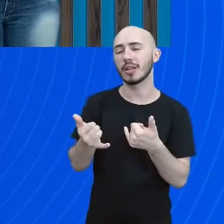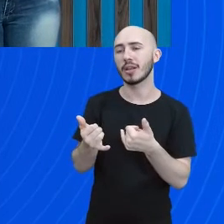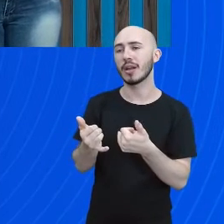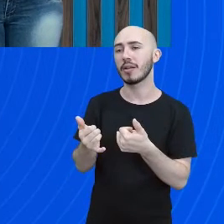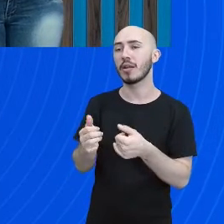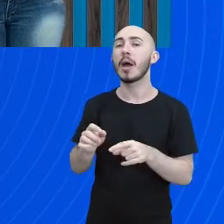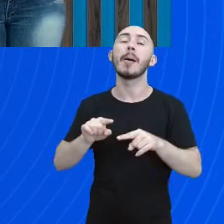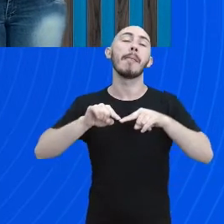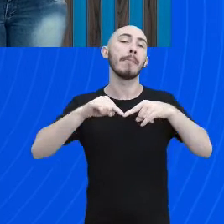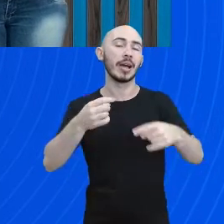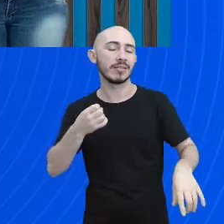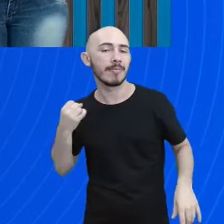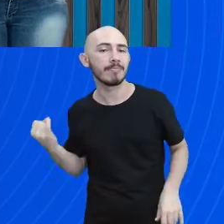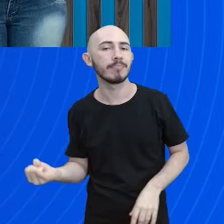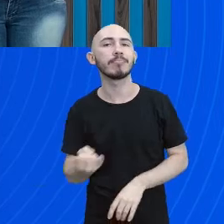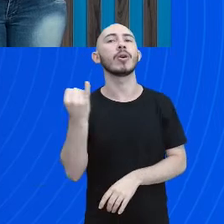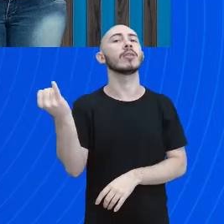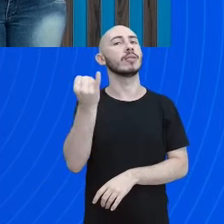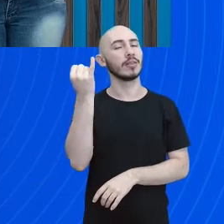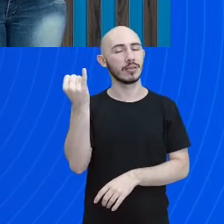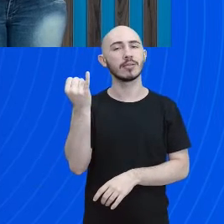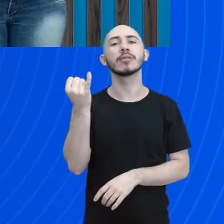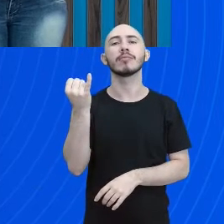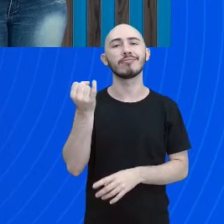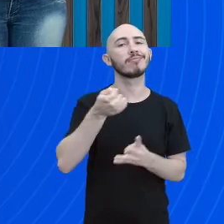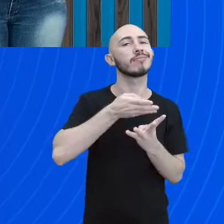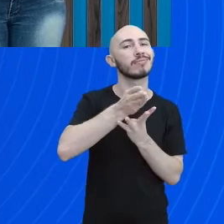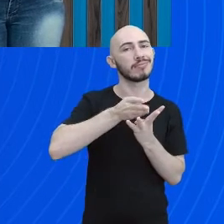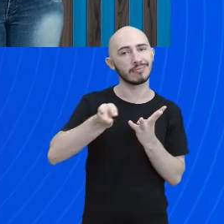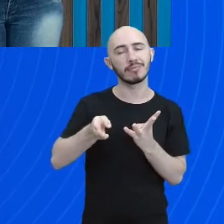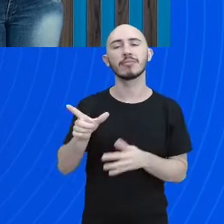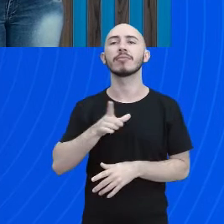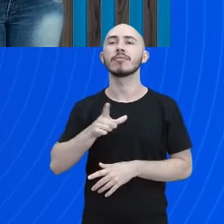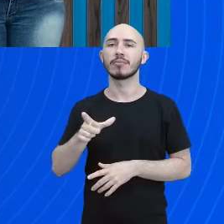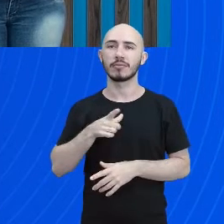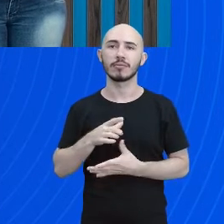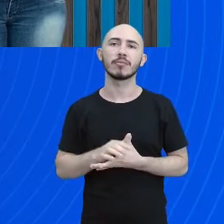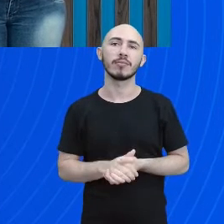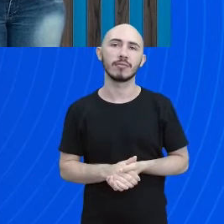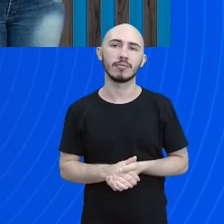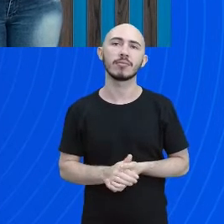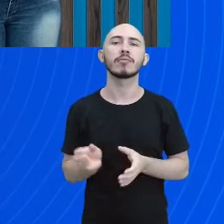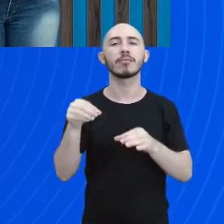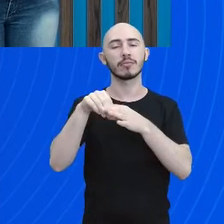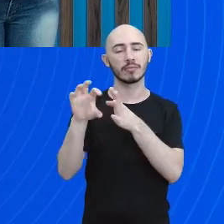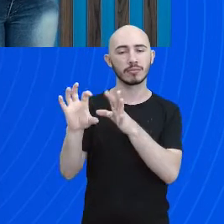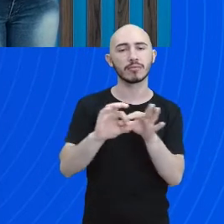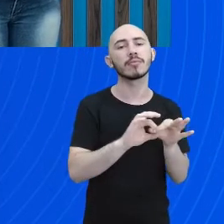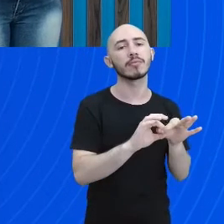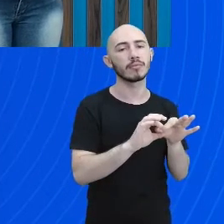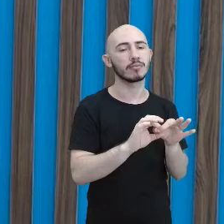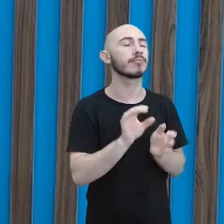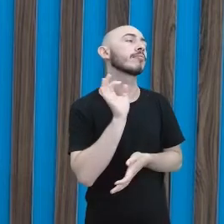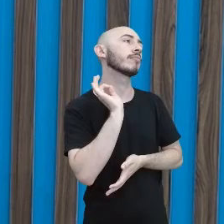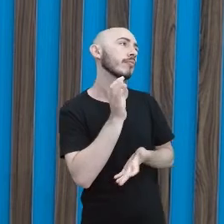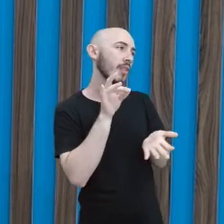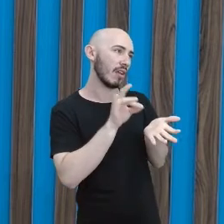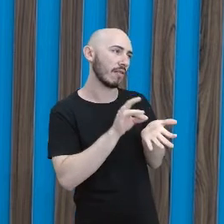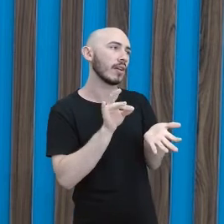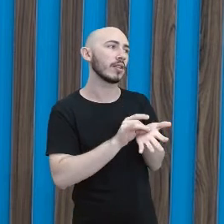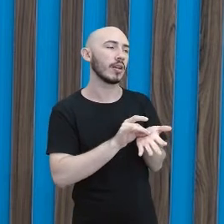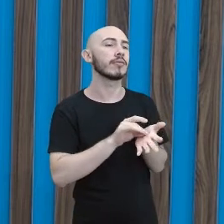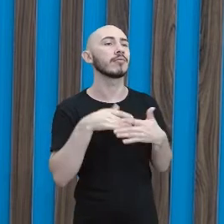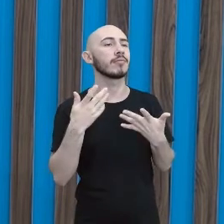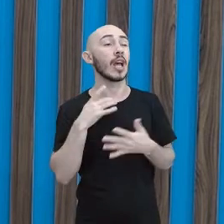uma importância, um significado muito amplo nesse contexto. Não é isso, Rosângela? É verdade. O